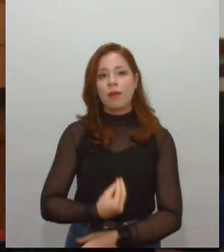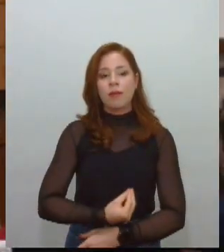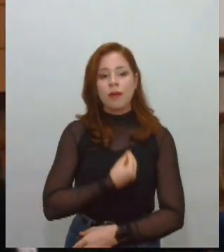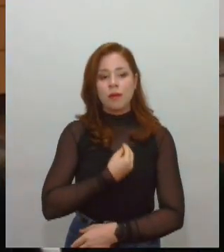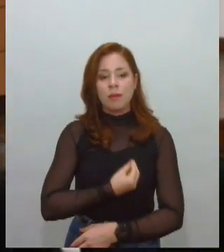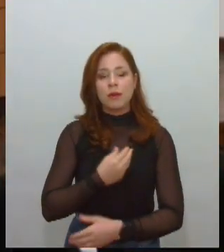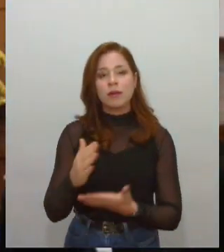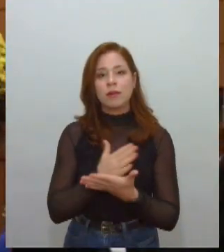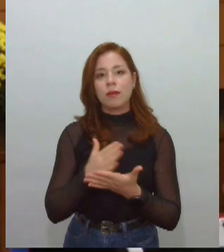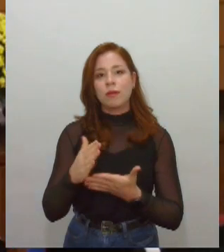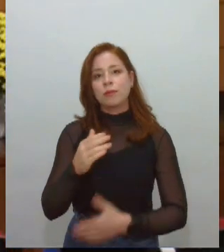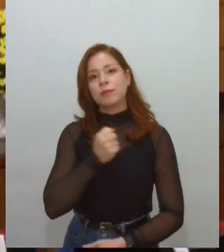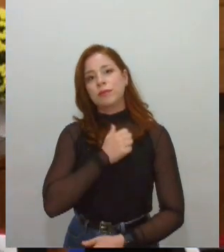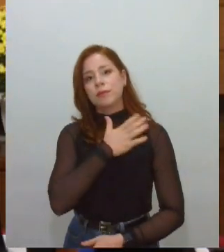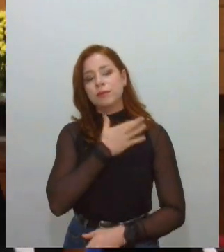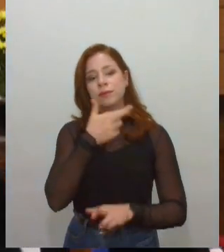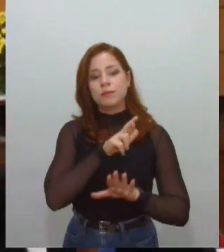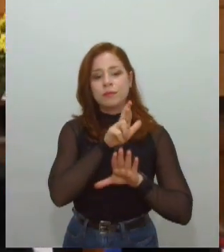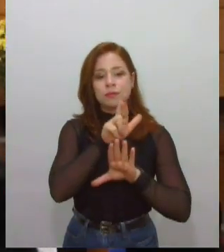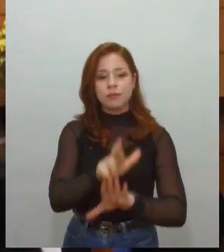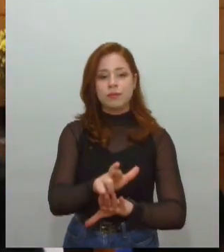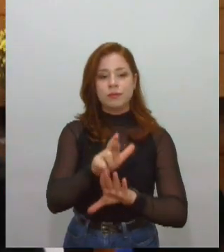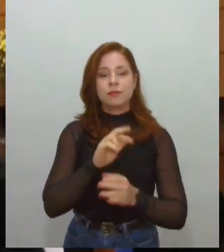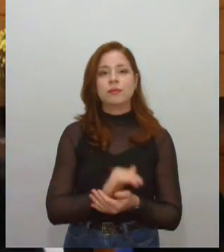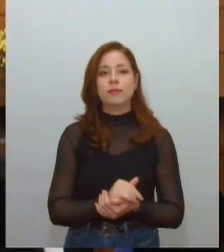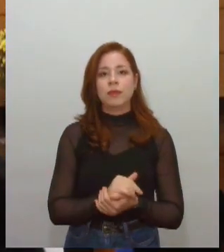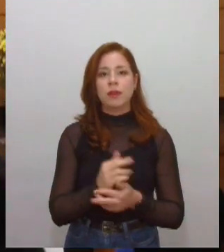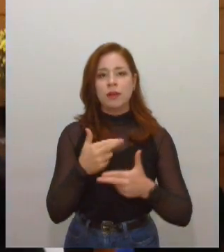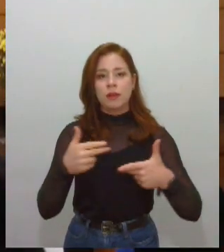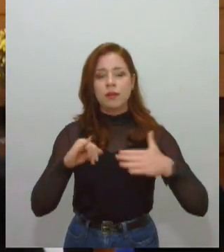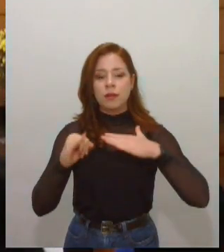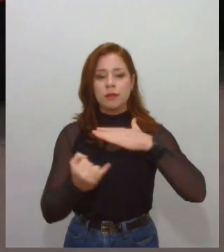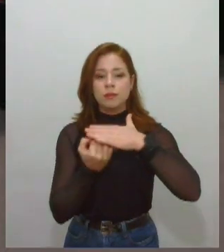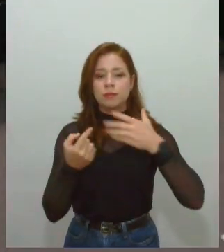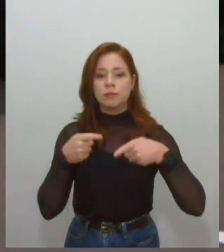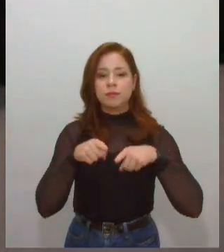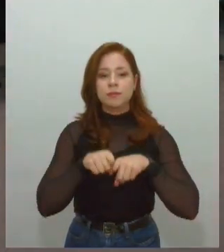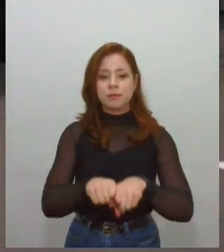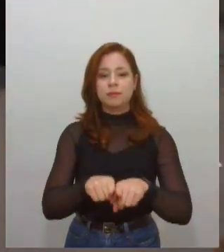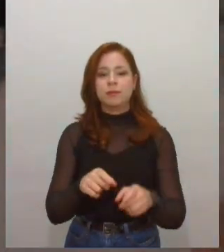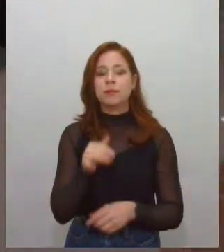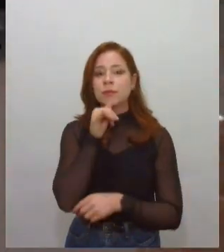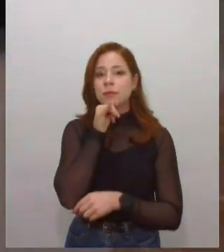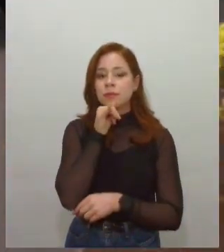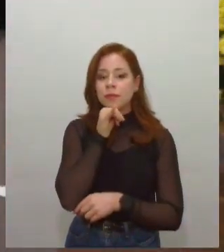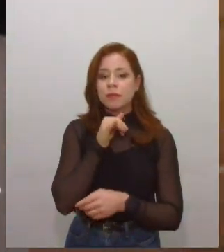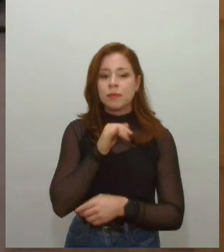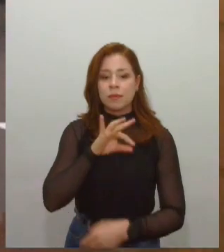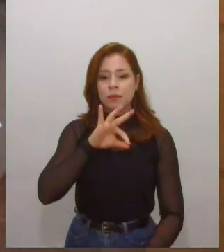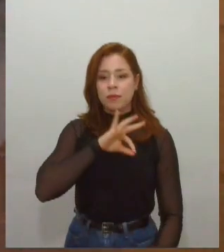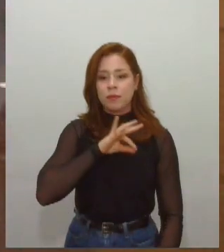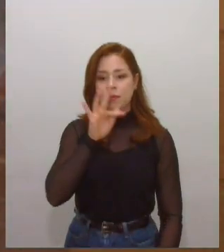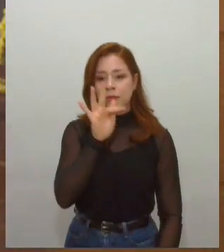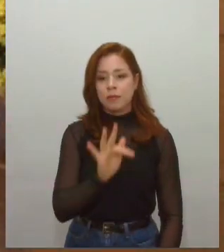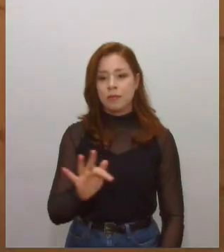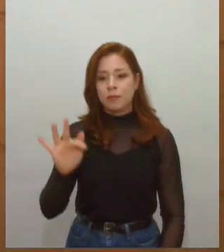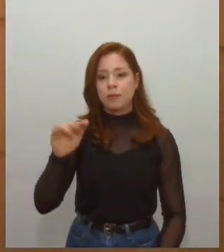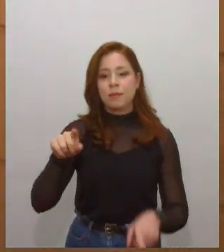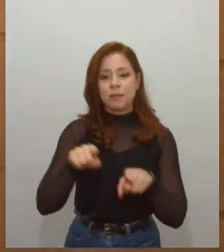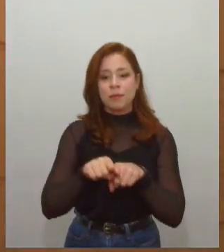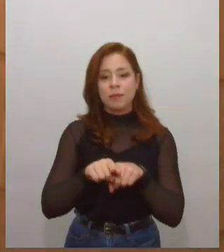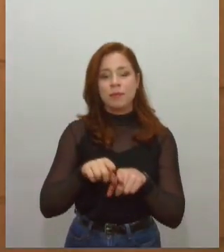autoridades, representantes de instituições parceiras, a exemplo da Polícia Federal, Polícia Rodoviária